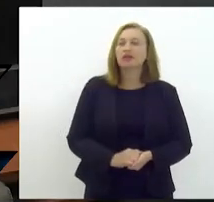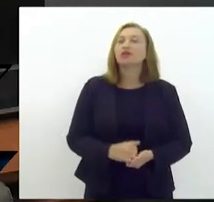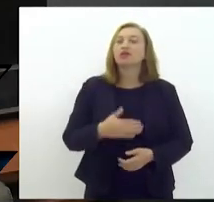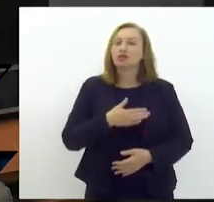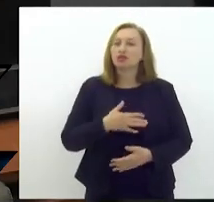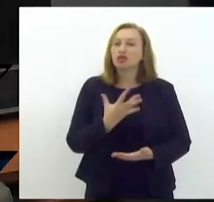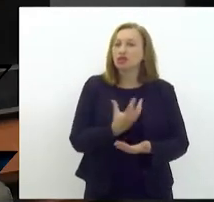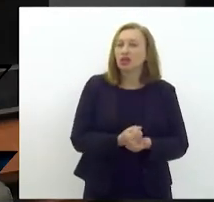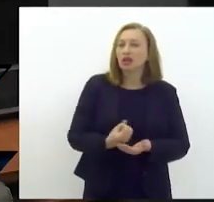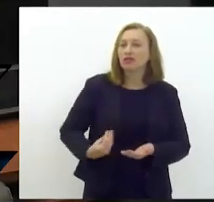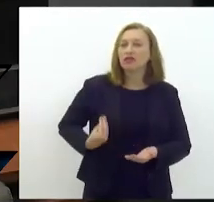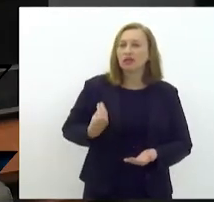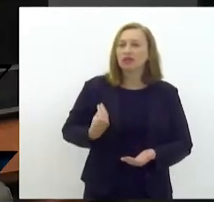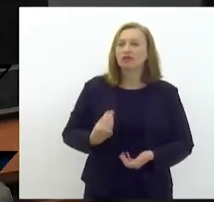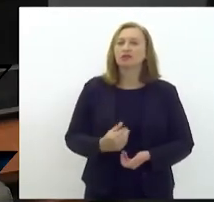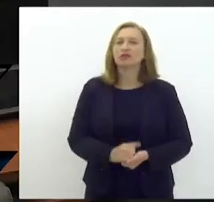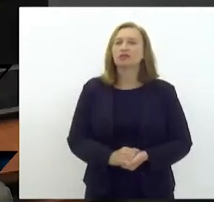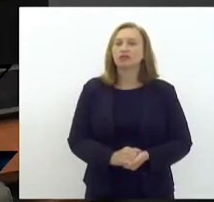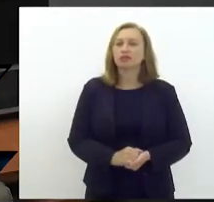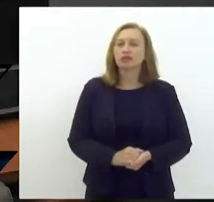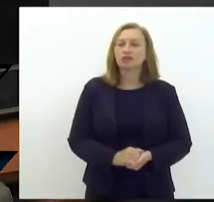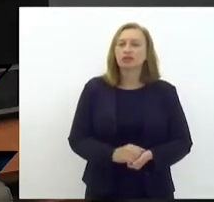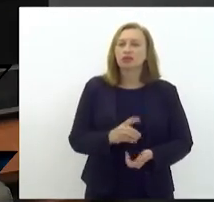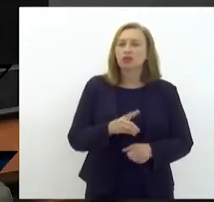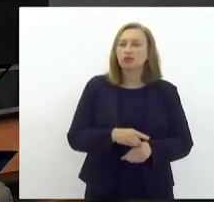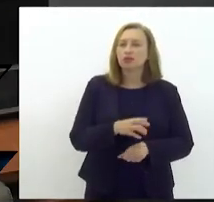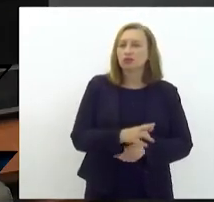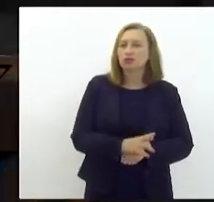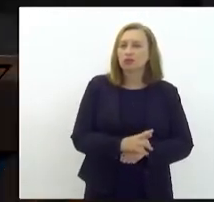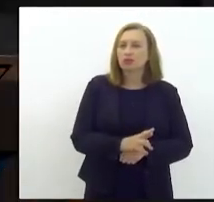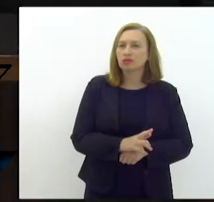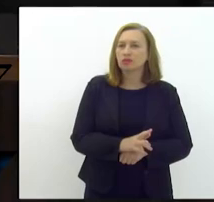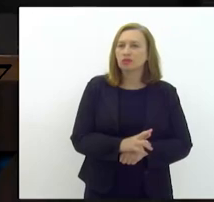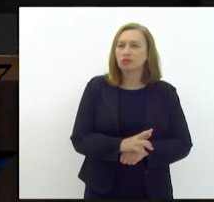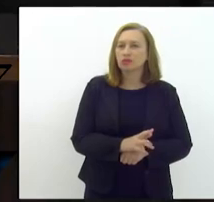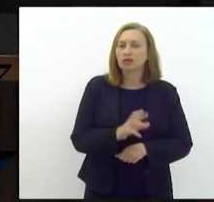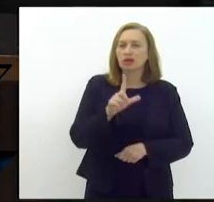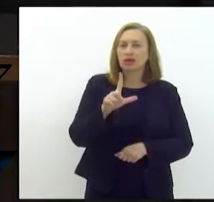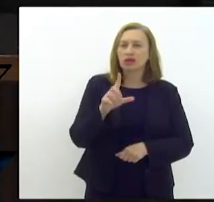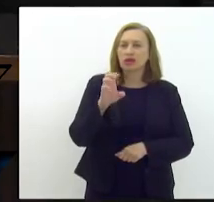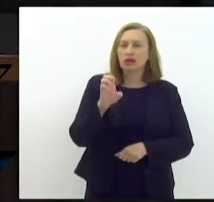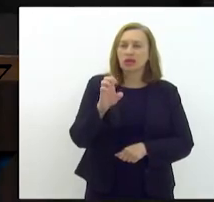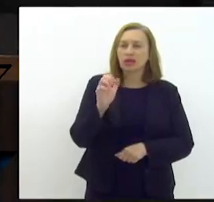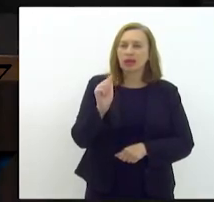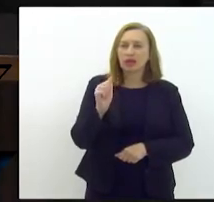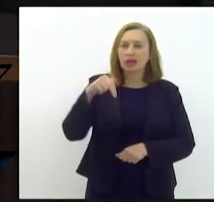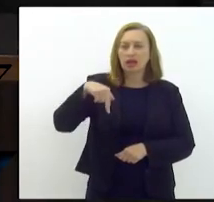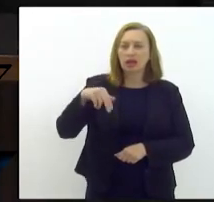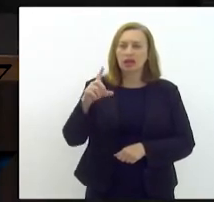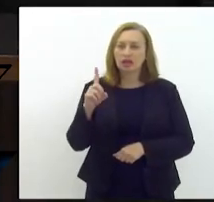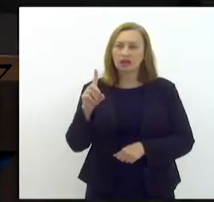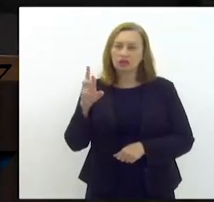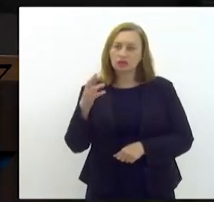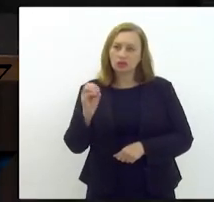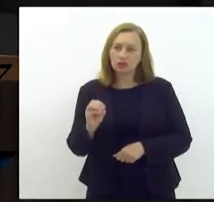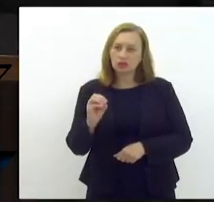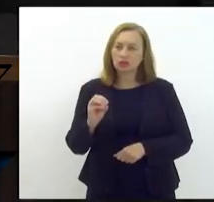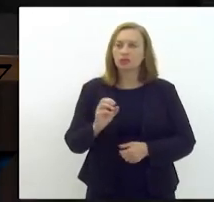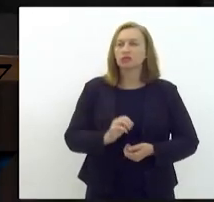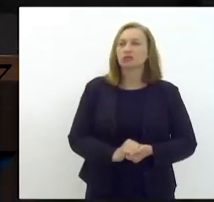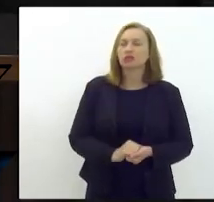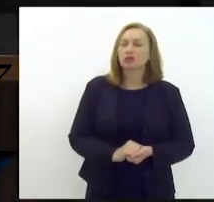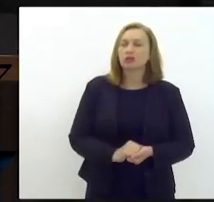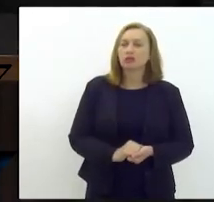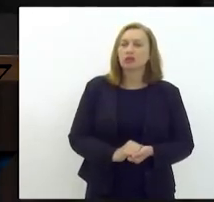também de registrar a presença do doutor Leandro pq presidente da Câmara